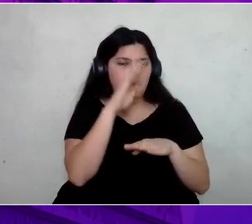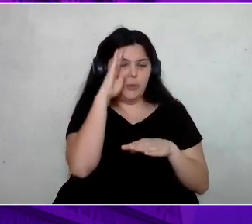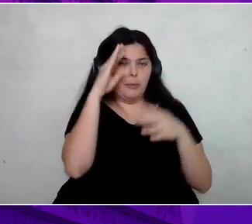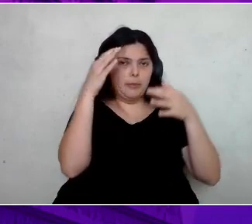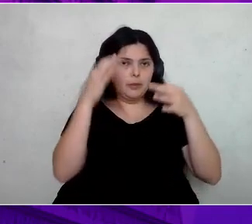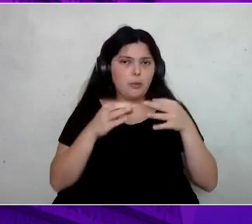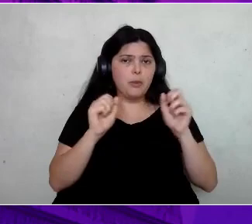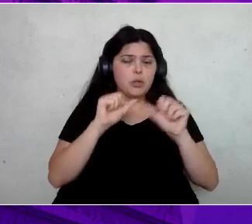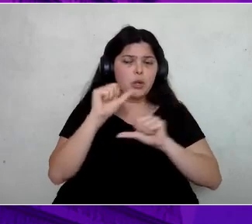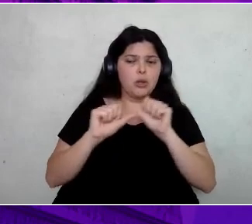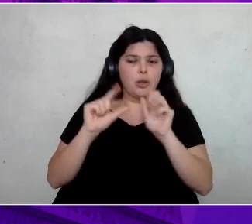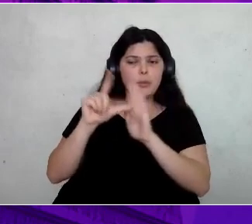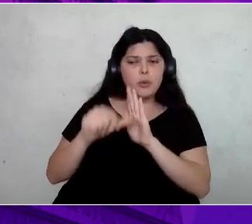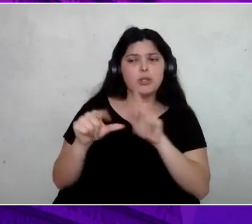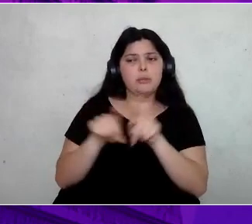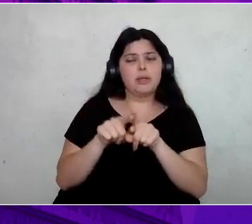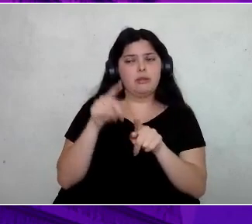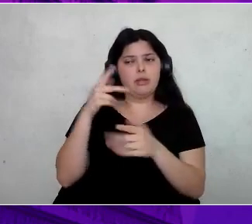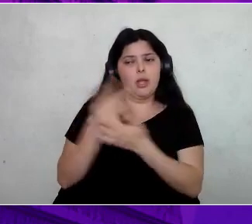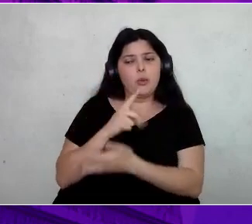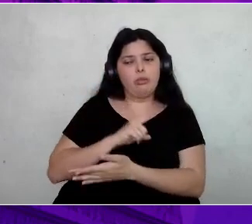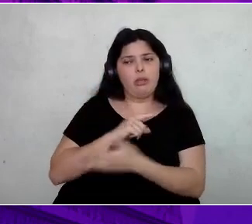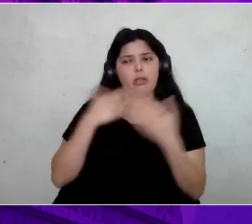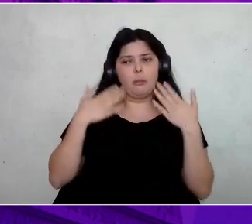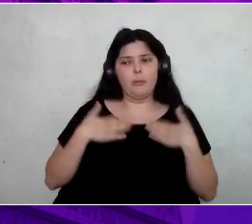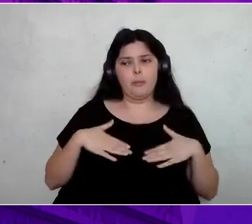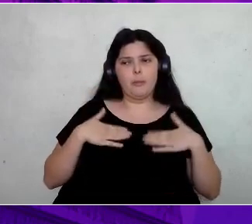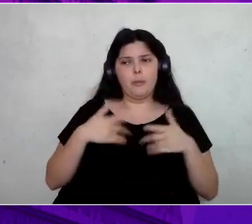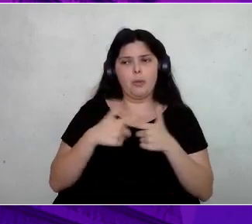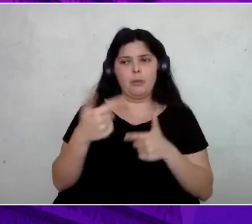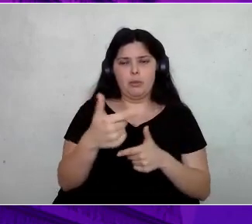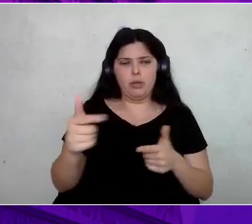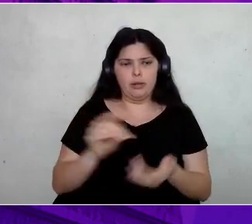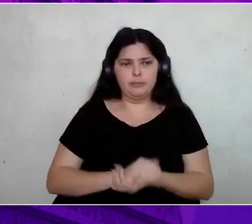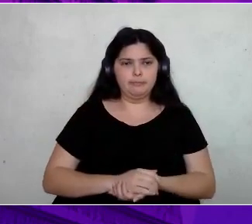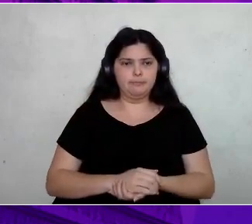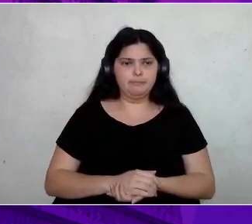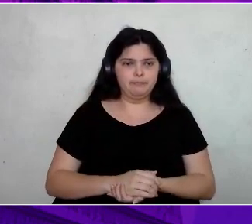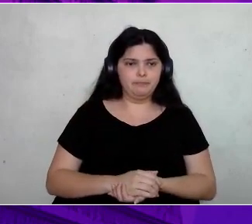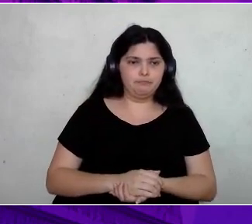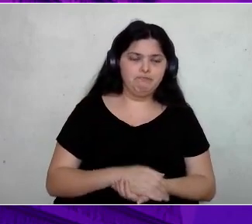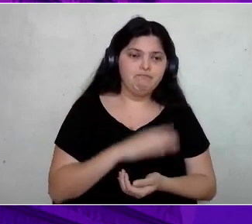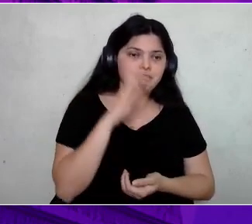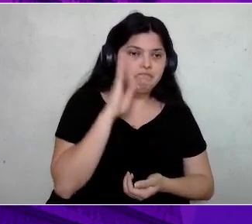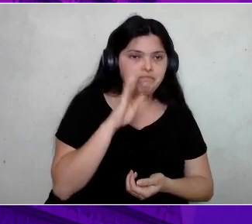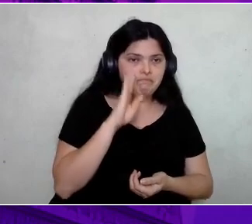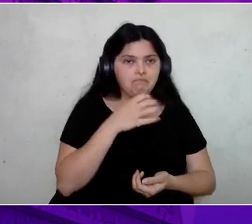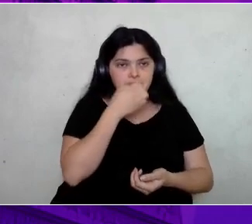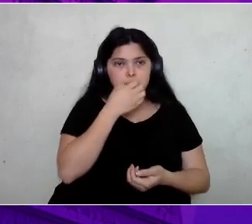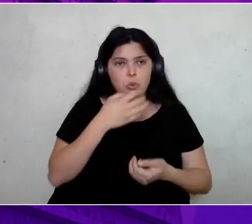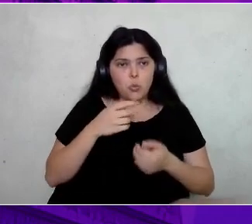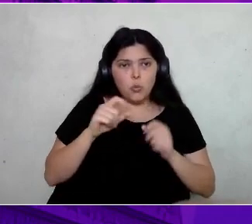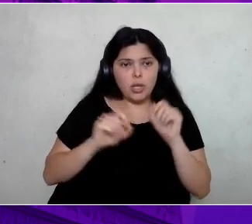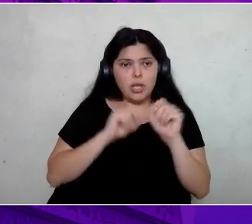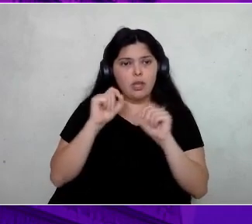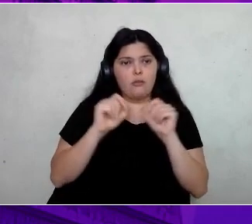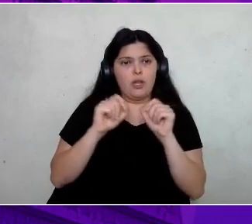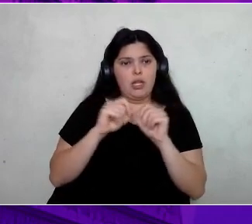o erro existe, então, tranquilo. Né? Legal. O que eu faria nesse cenário?